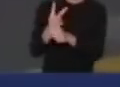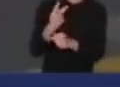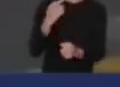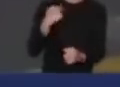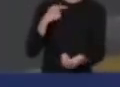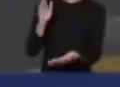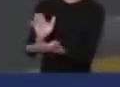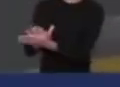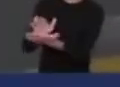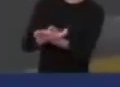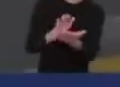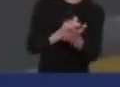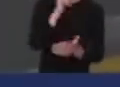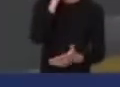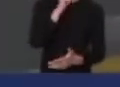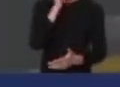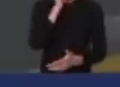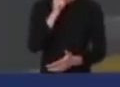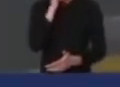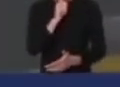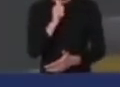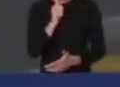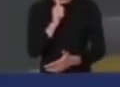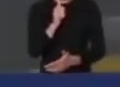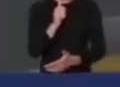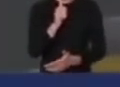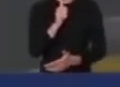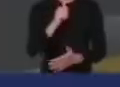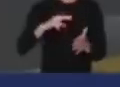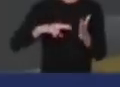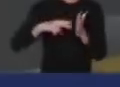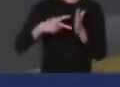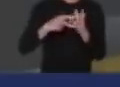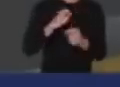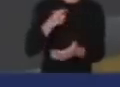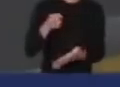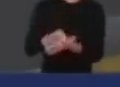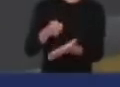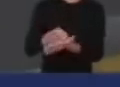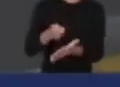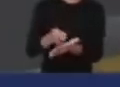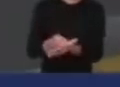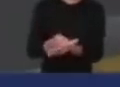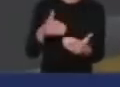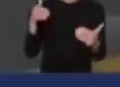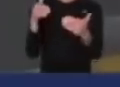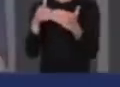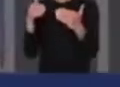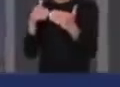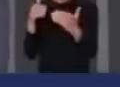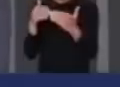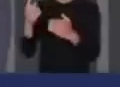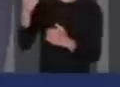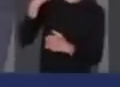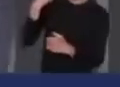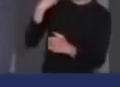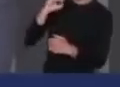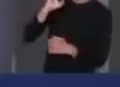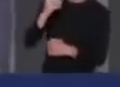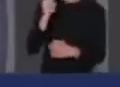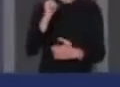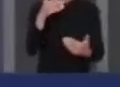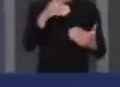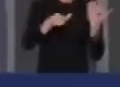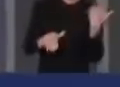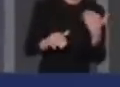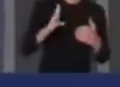dando parabéns ao Nicolas, disse que não tem crime nenhum, chamou todo mundo aqui de cretino, enfim, e diversos outros. Estou pegando esses dois exemplos aqui para colocar